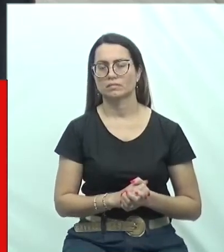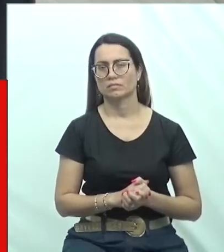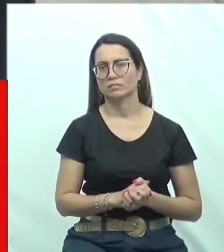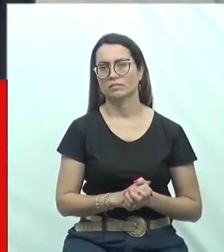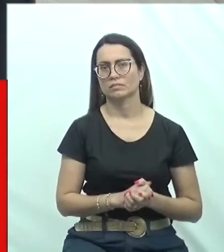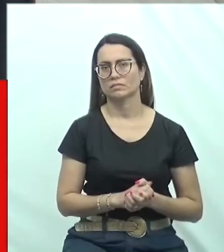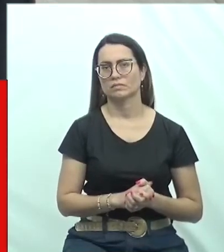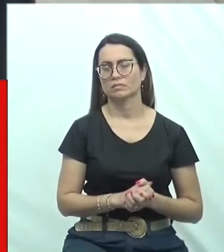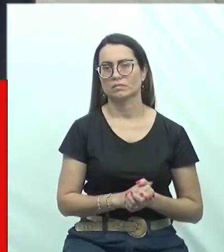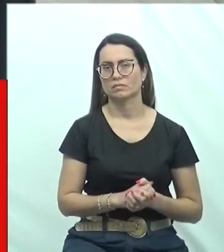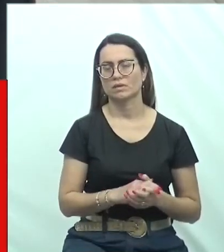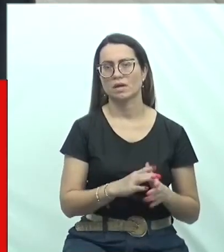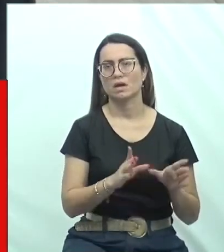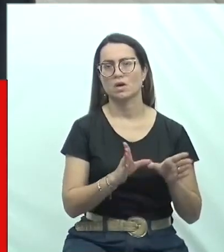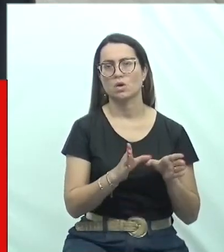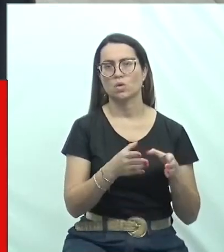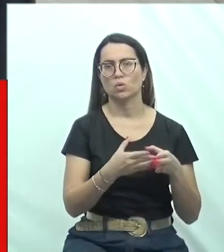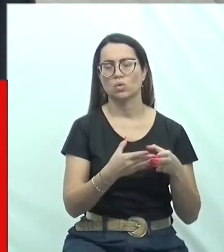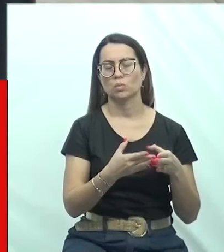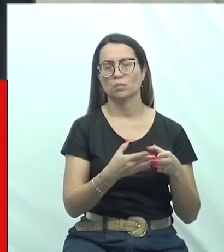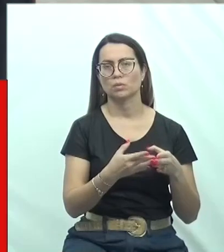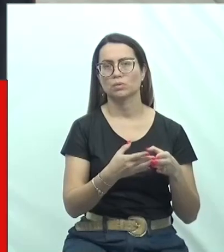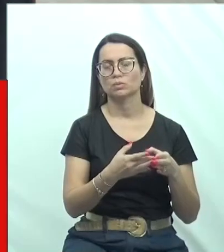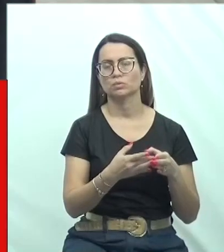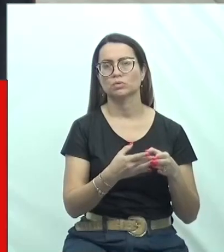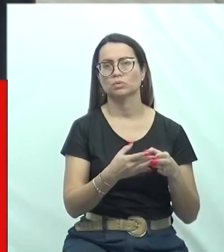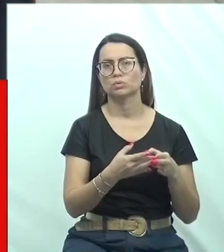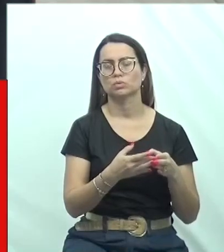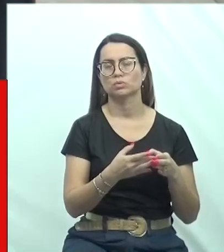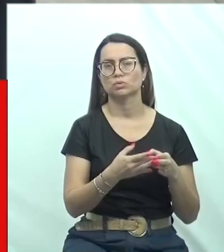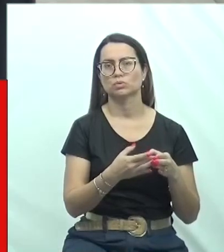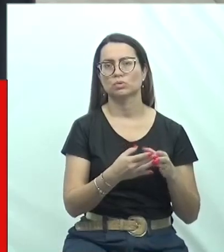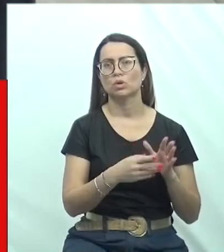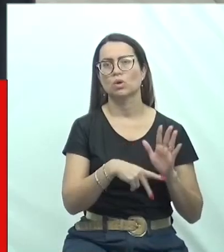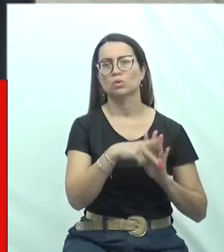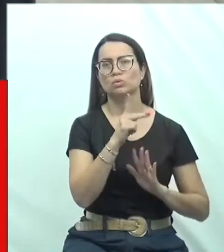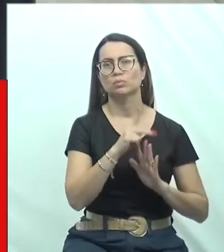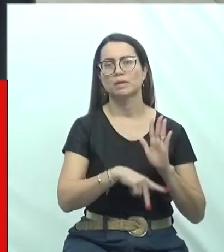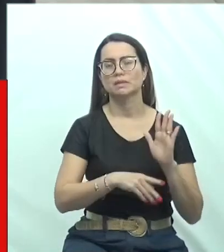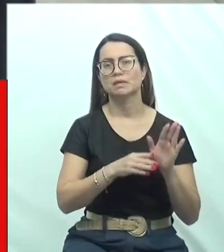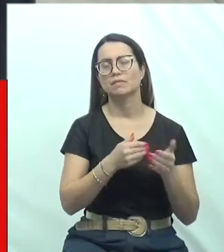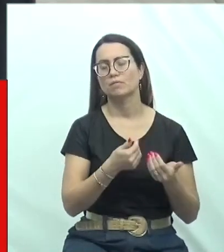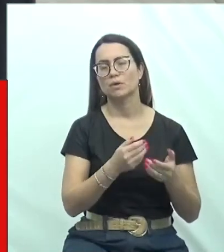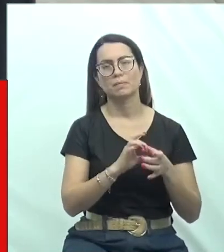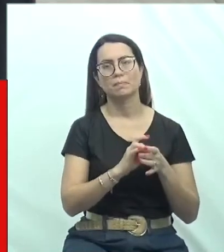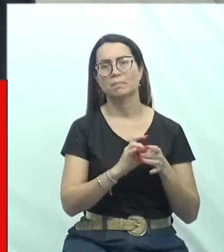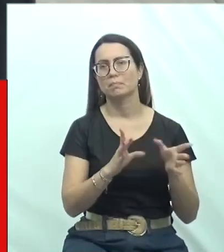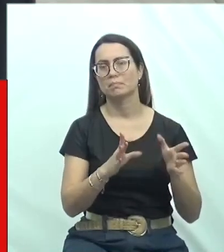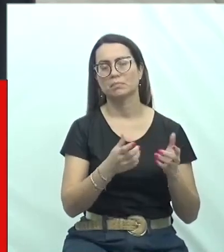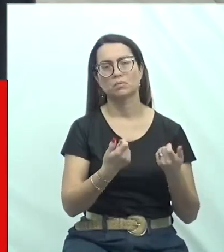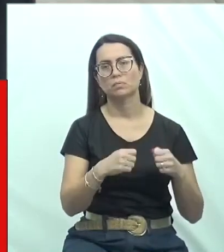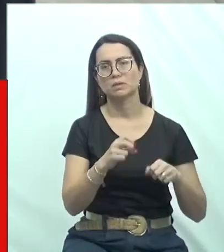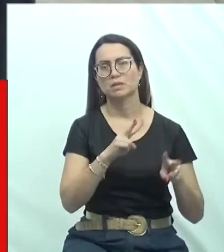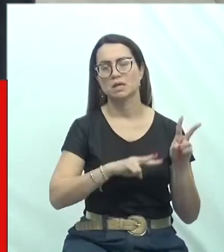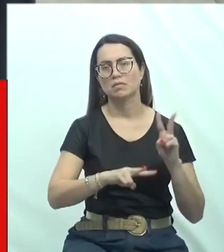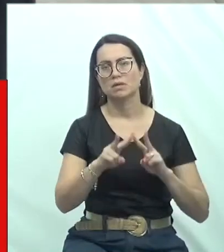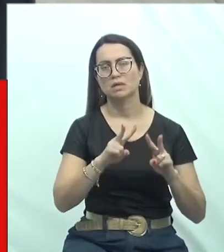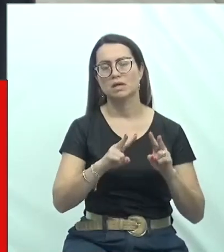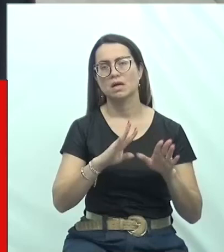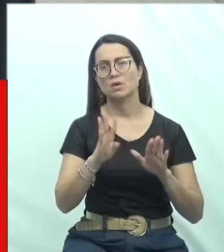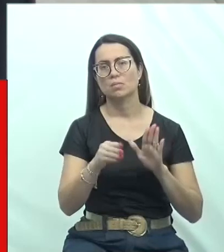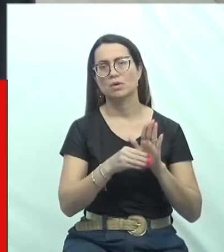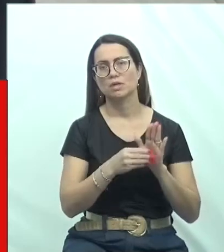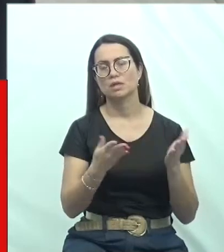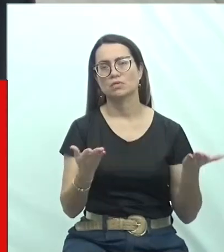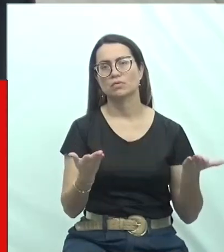014/1999. Os pareceres das comissões permanentes foram dispensados e o projeto foi incluído na ordem do dia da sessão ordinária